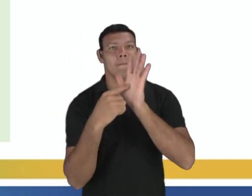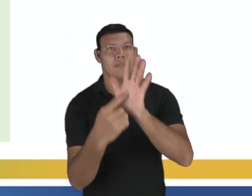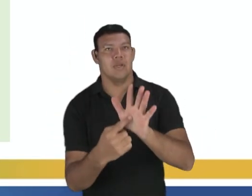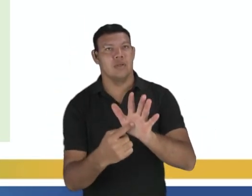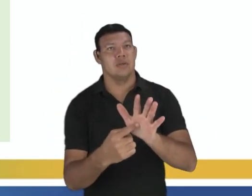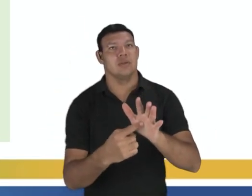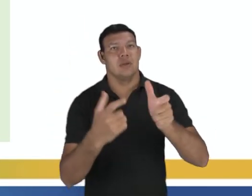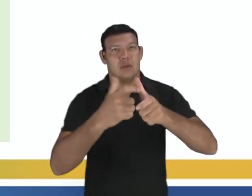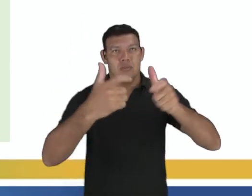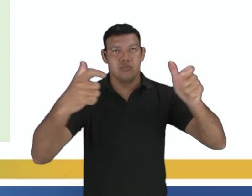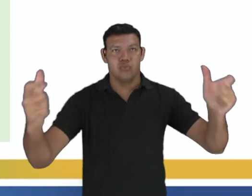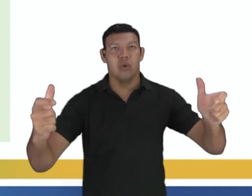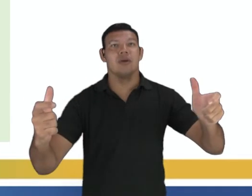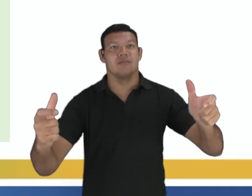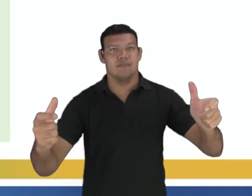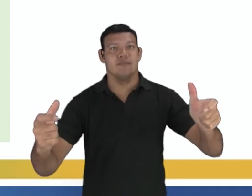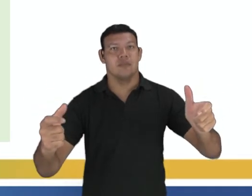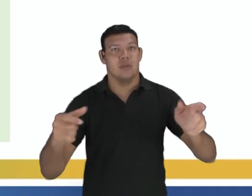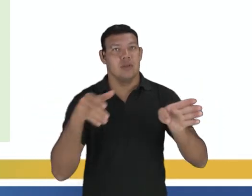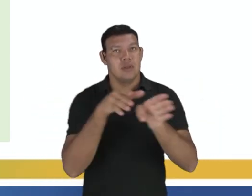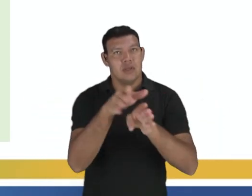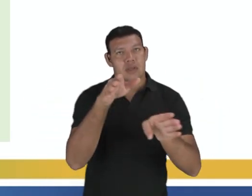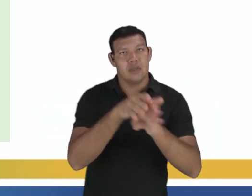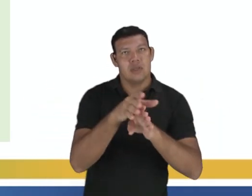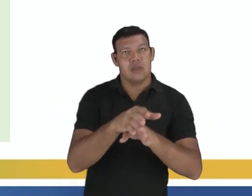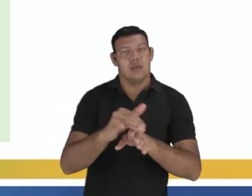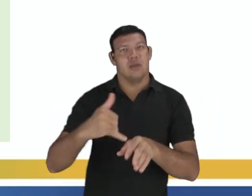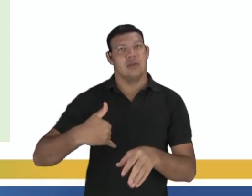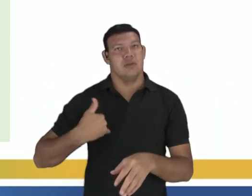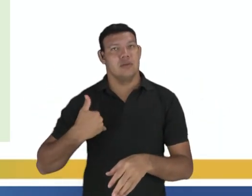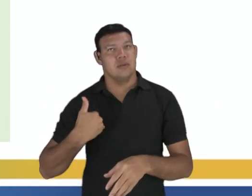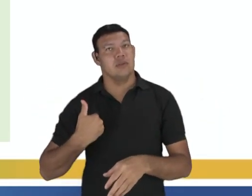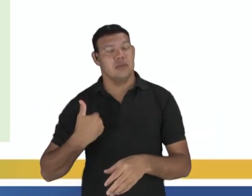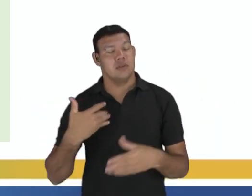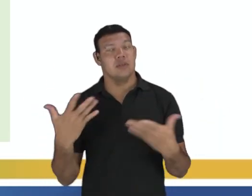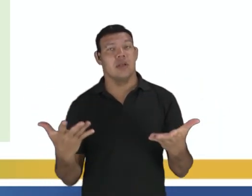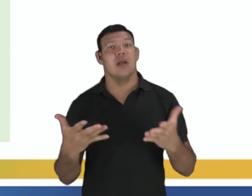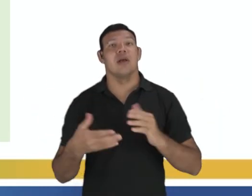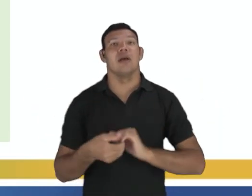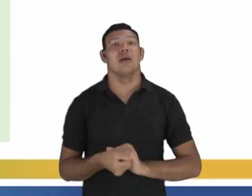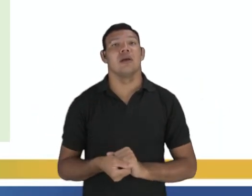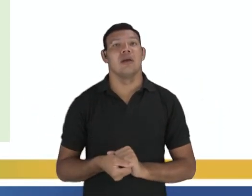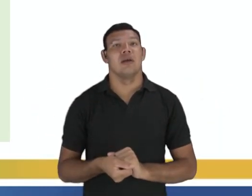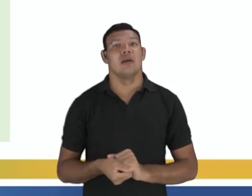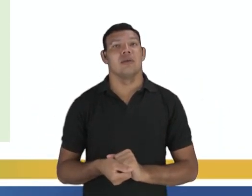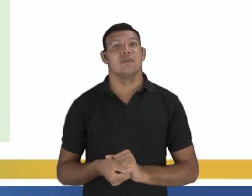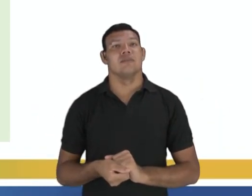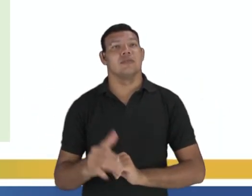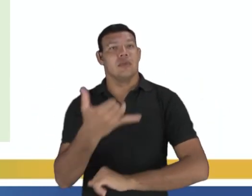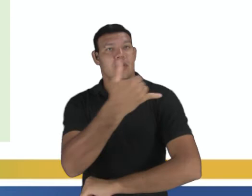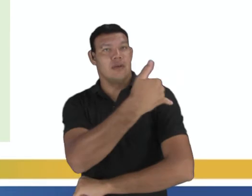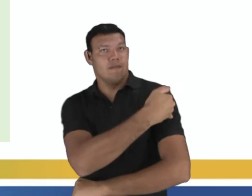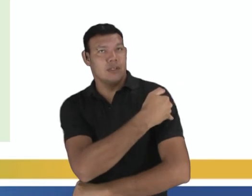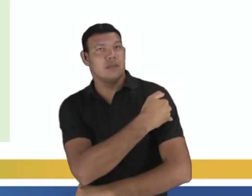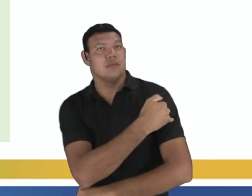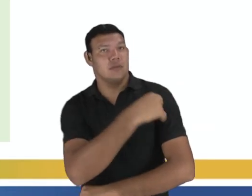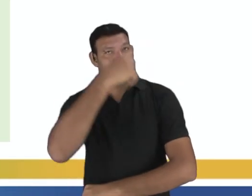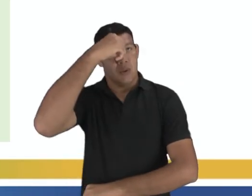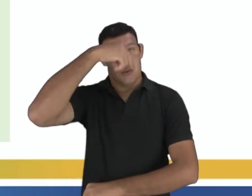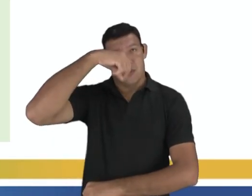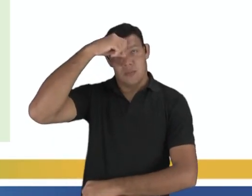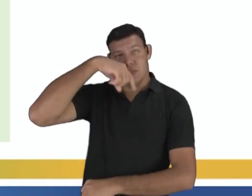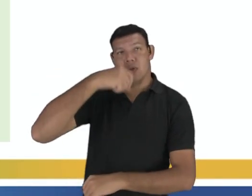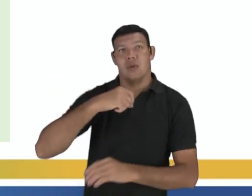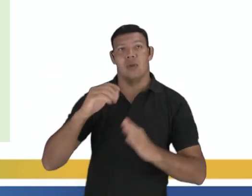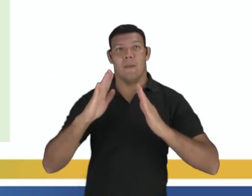mais abrangentes dirigidas à população dessa faixa etária. Além da vacina contra a gripe, os postos de saúde estão aplicando